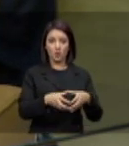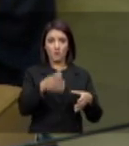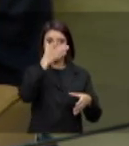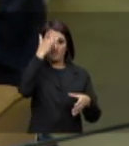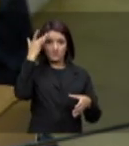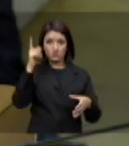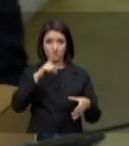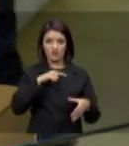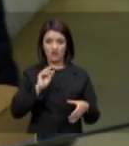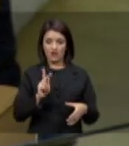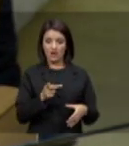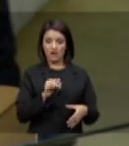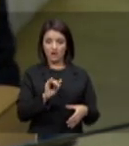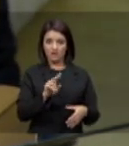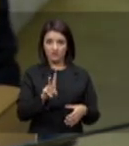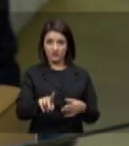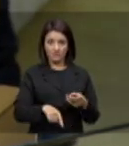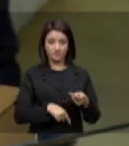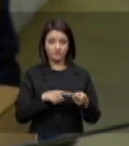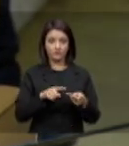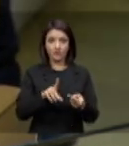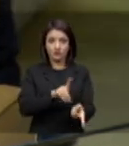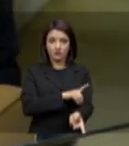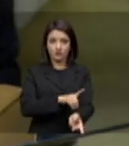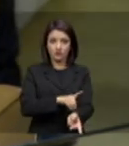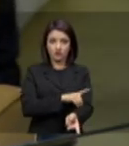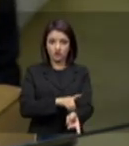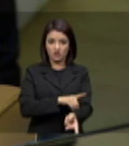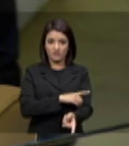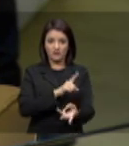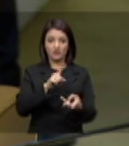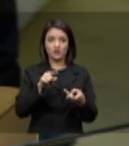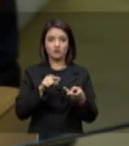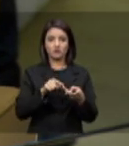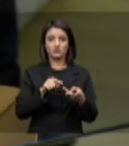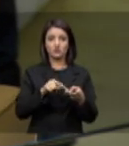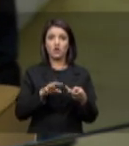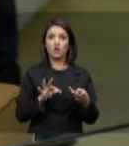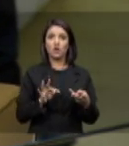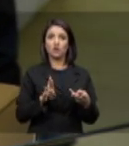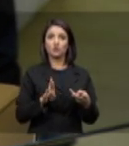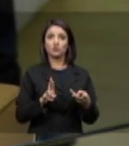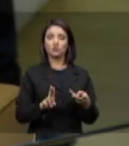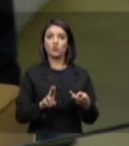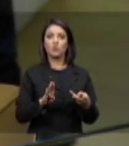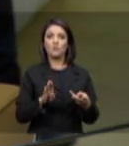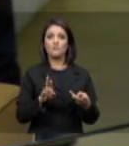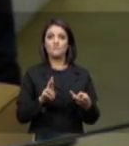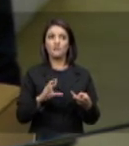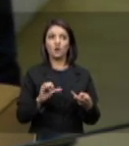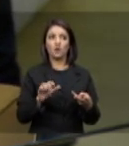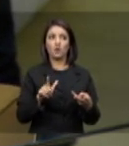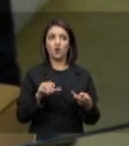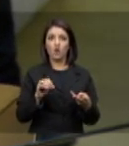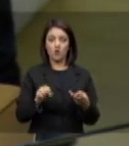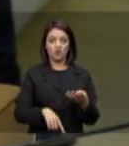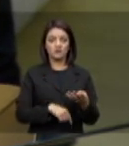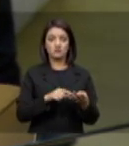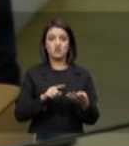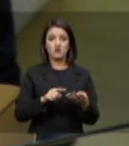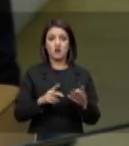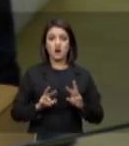guyver diabéticos os portadores de tuberculose câncer